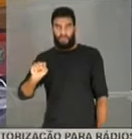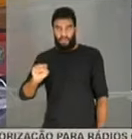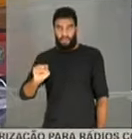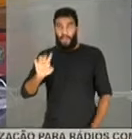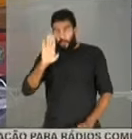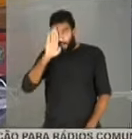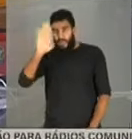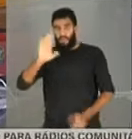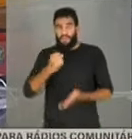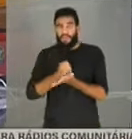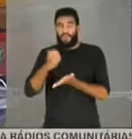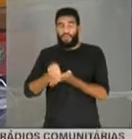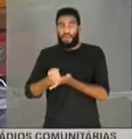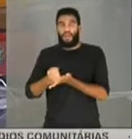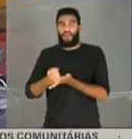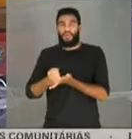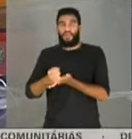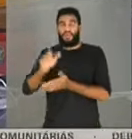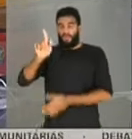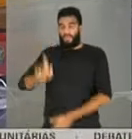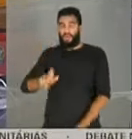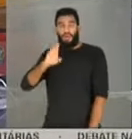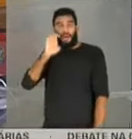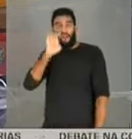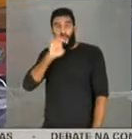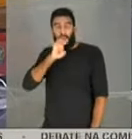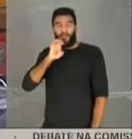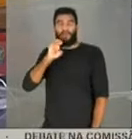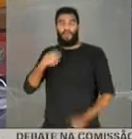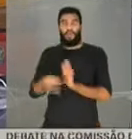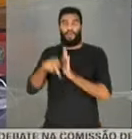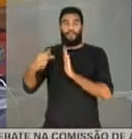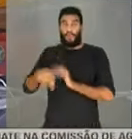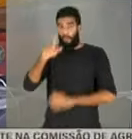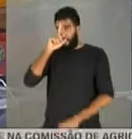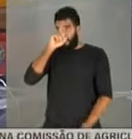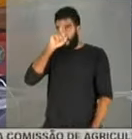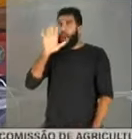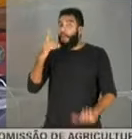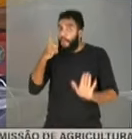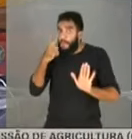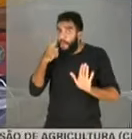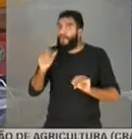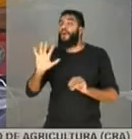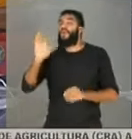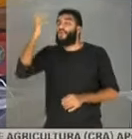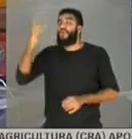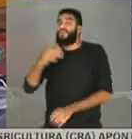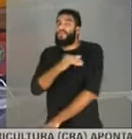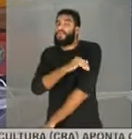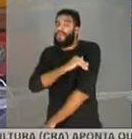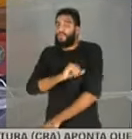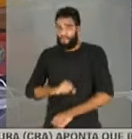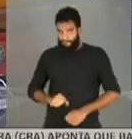de gestão emergencial de hospitais. Olha aí, olha o que aconteceu no Rio de